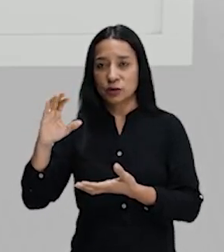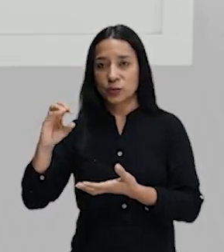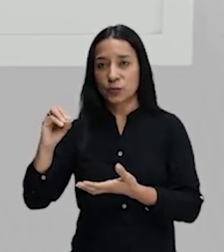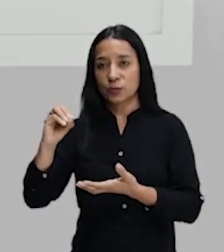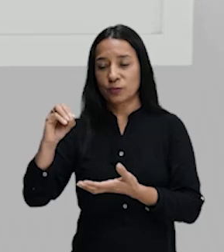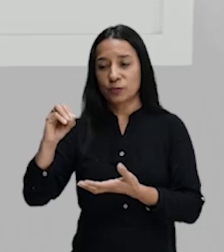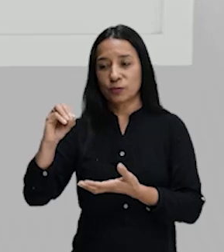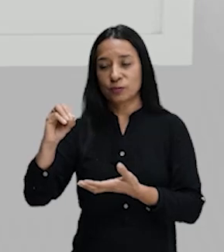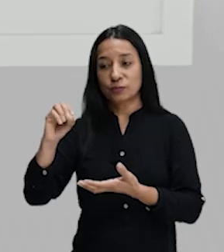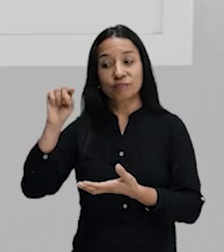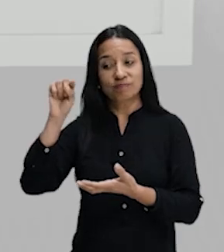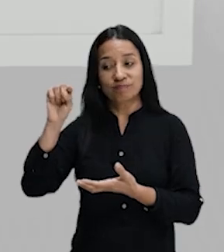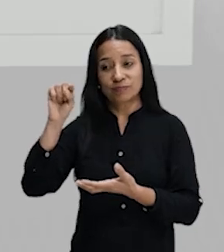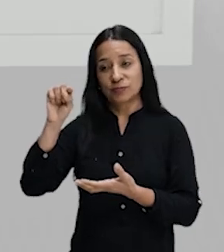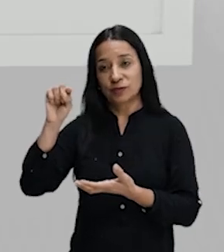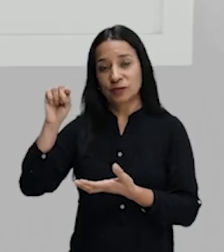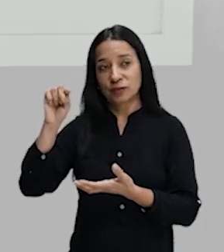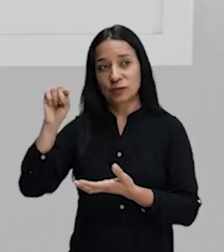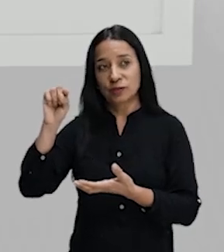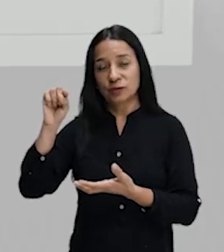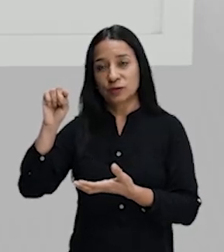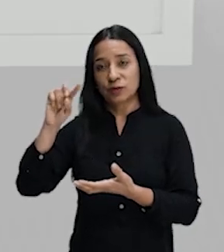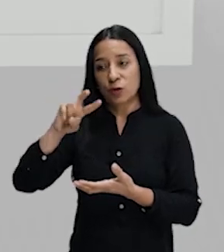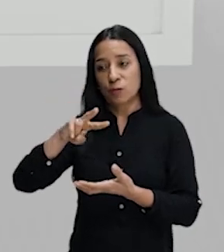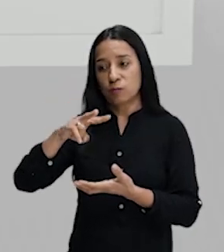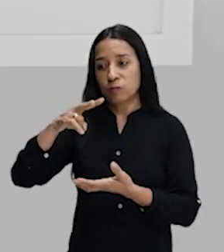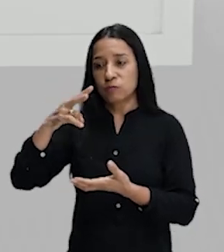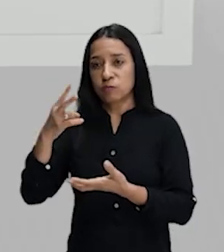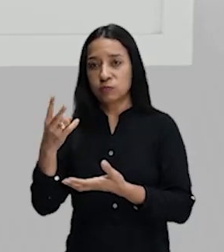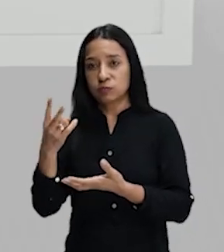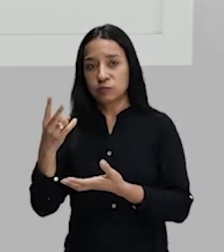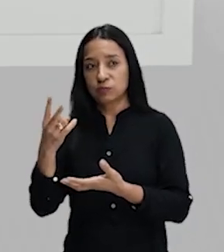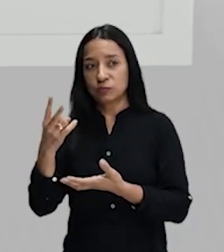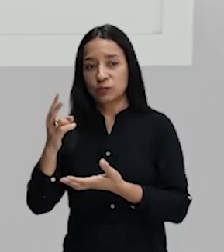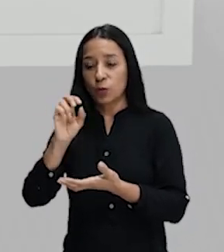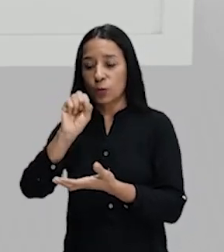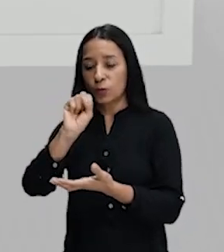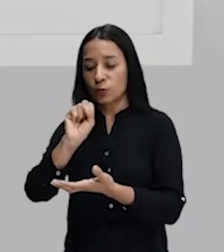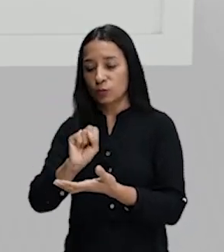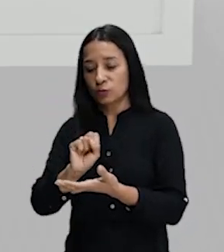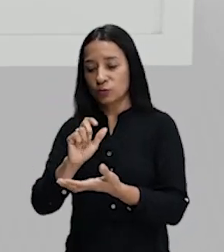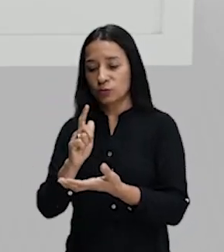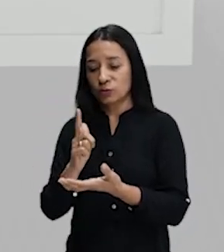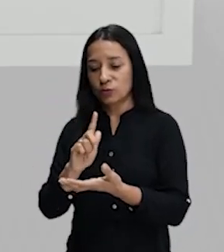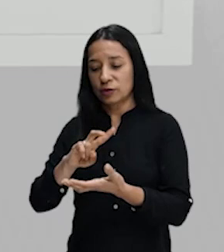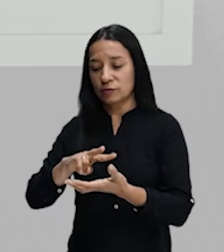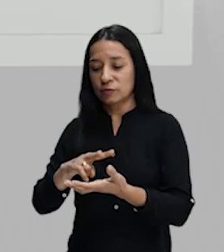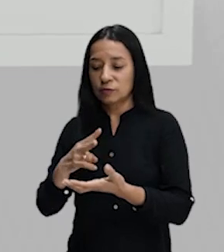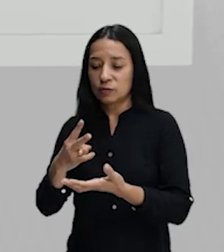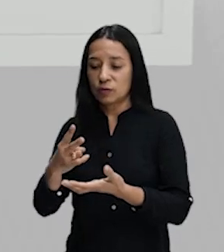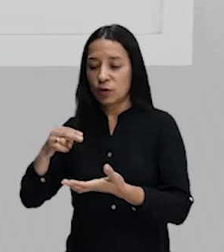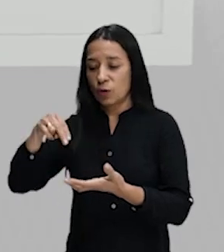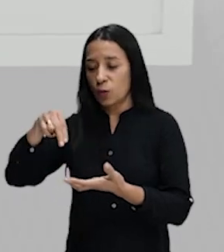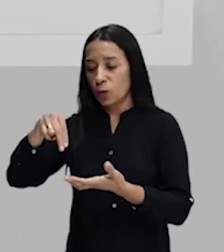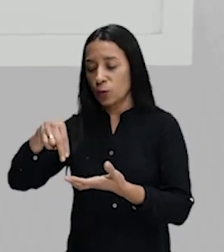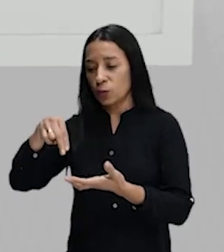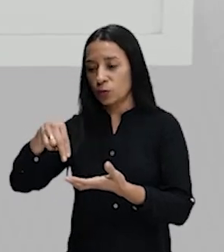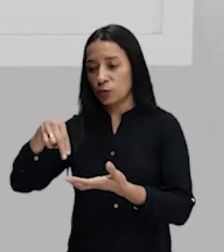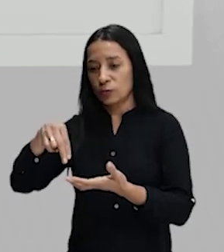Ok? O norte geográfico é o que nós chamamos de sul magnético. E o sul geográfico será o nosso norte